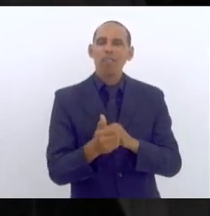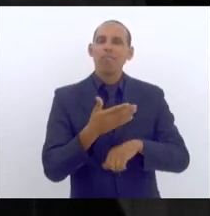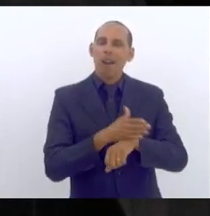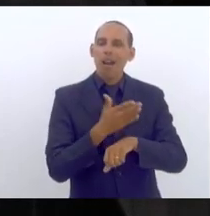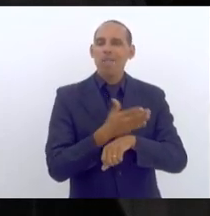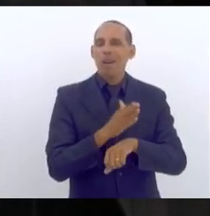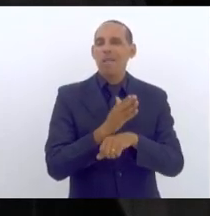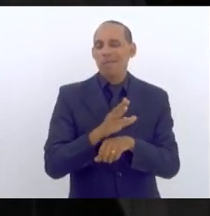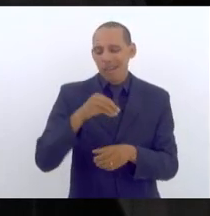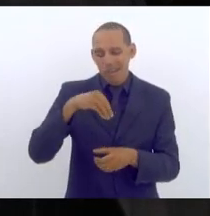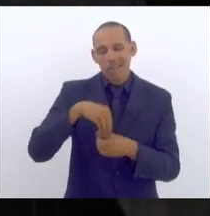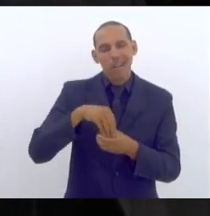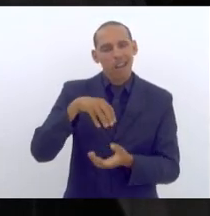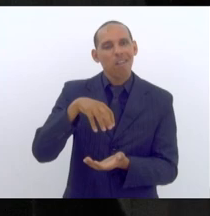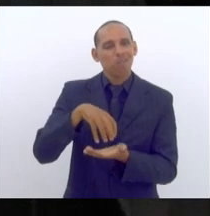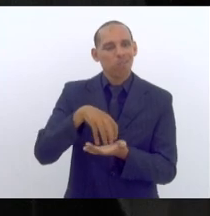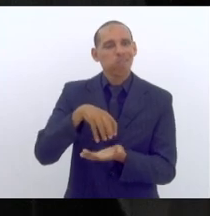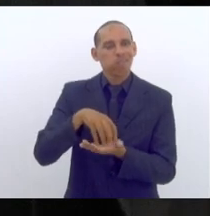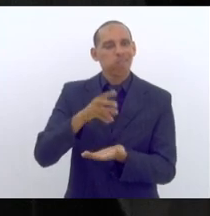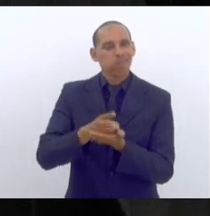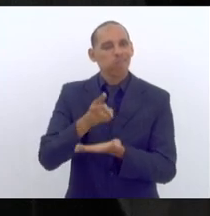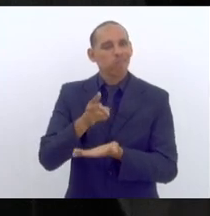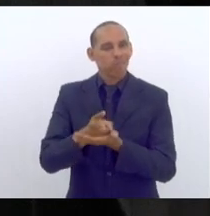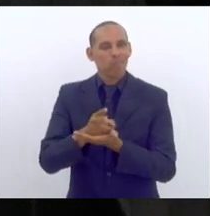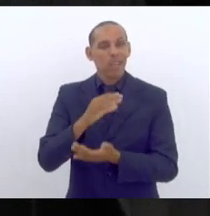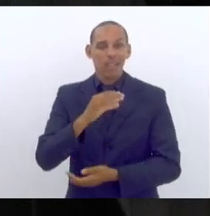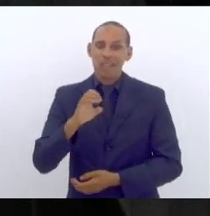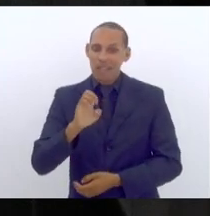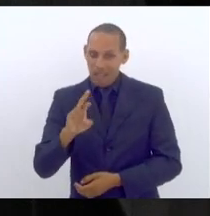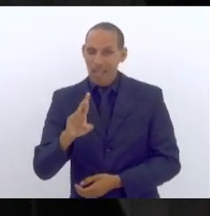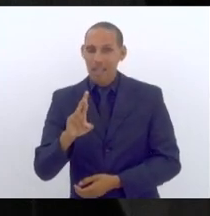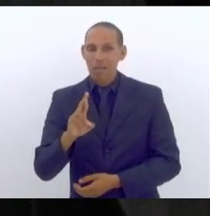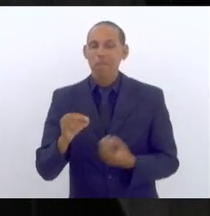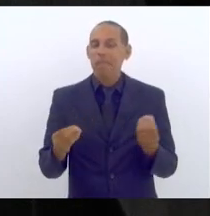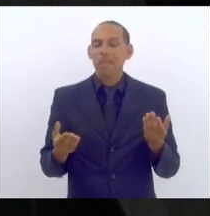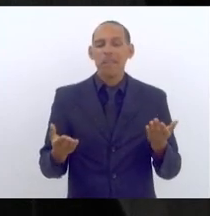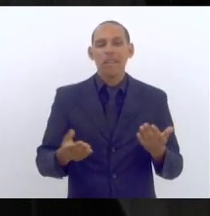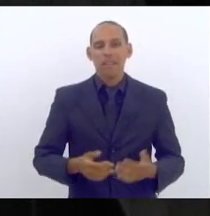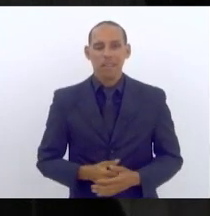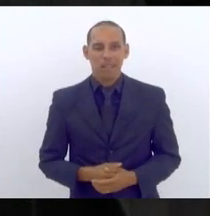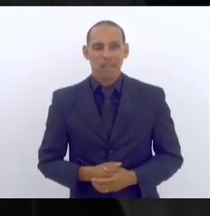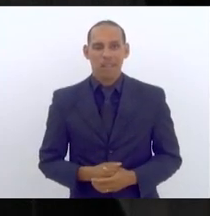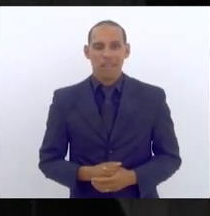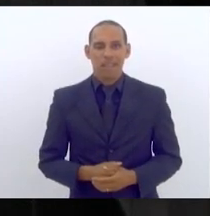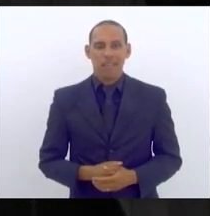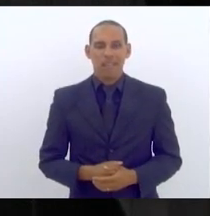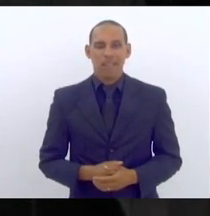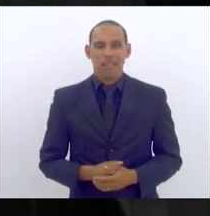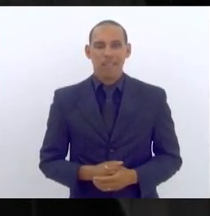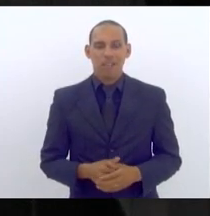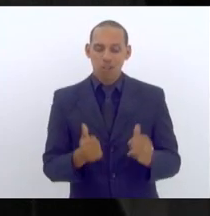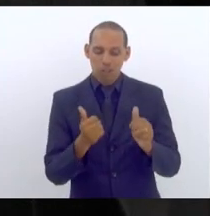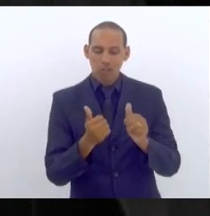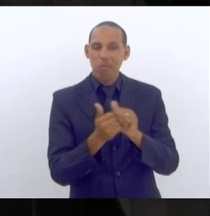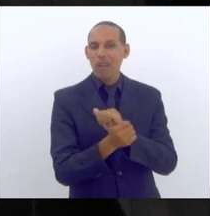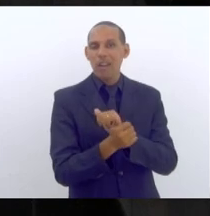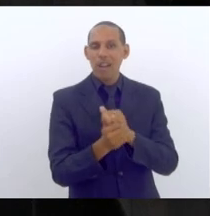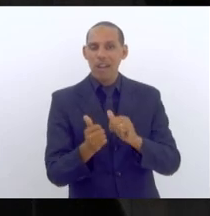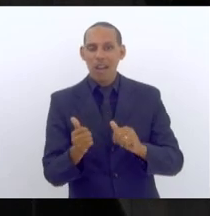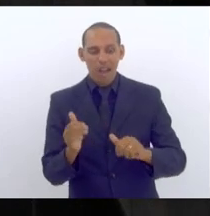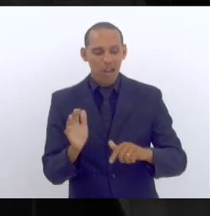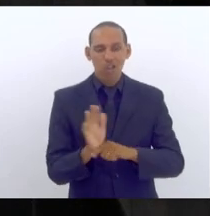núcleos estabelecidos nos é a fim de que através do esporte